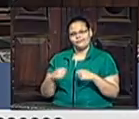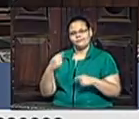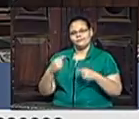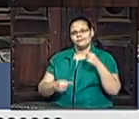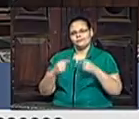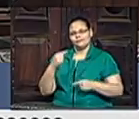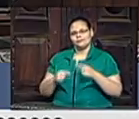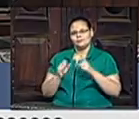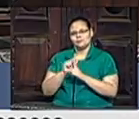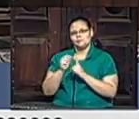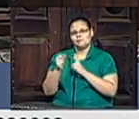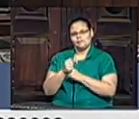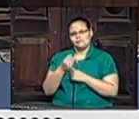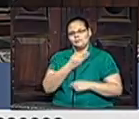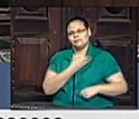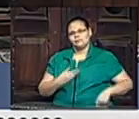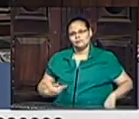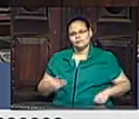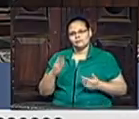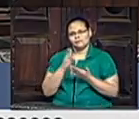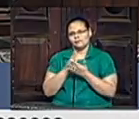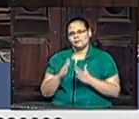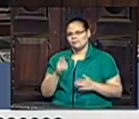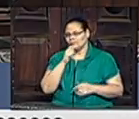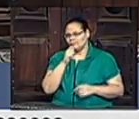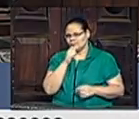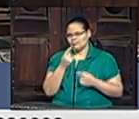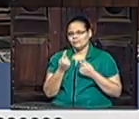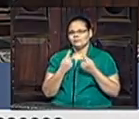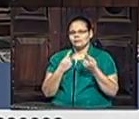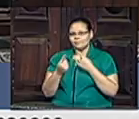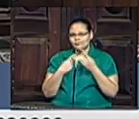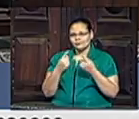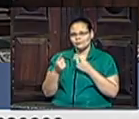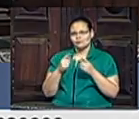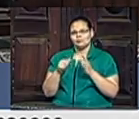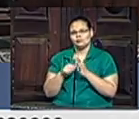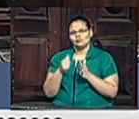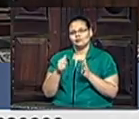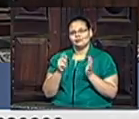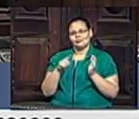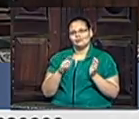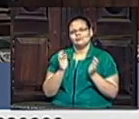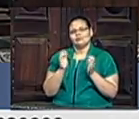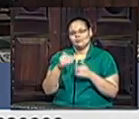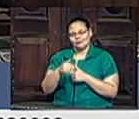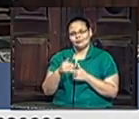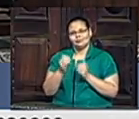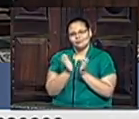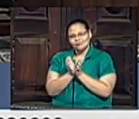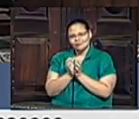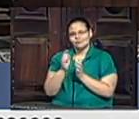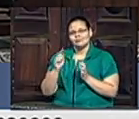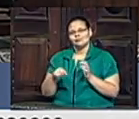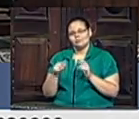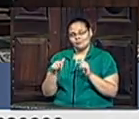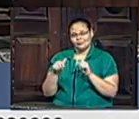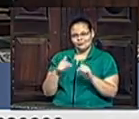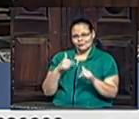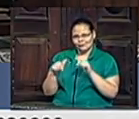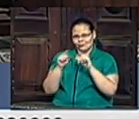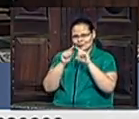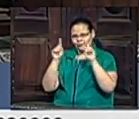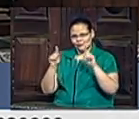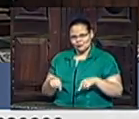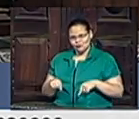políticas sociais que o governo quer extinguir, sem dialogar preliminarmente com o conjunto dos servidores públicos, com os outros poderes